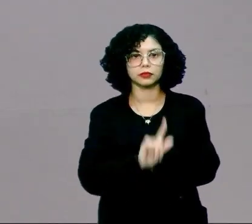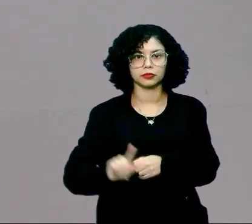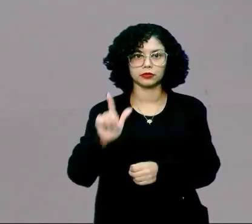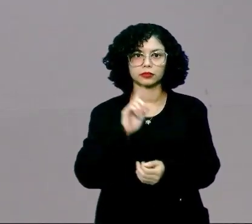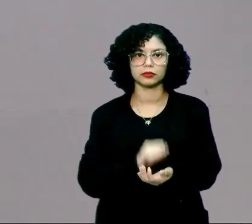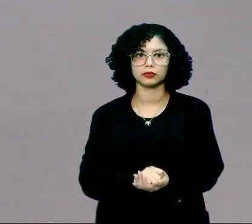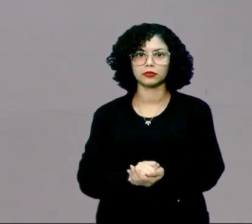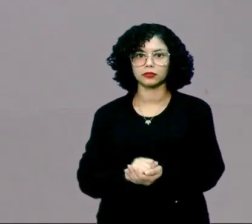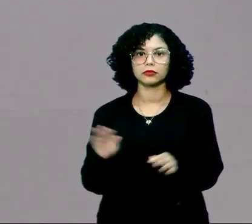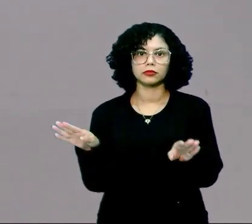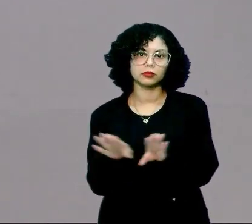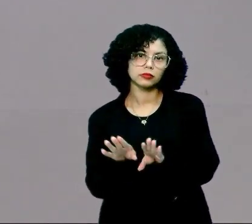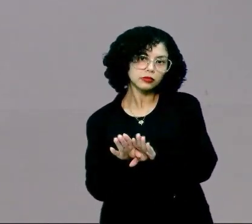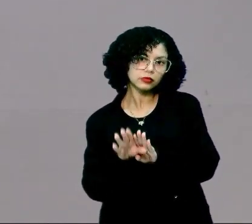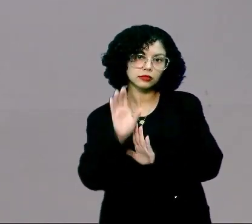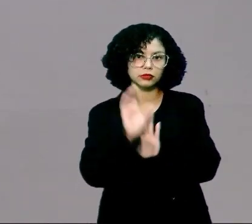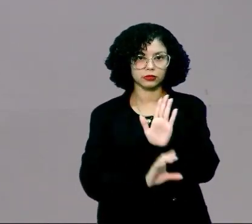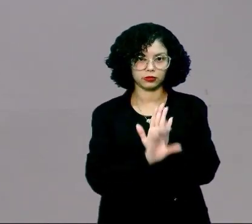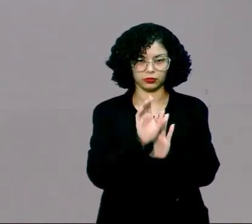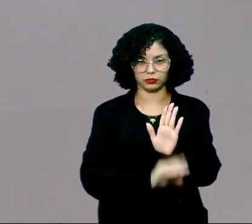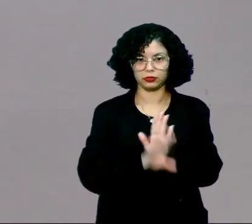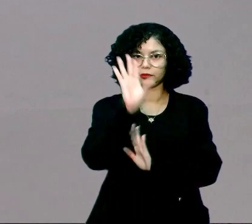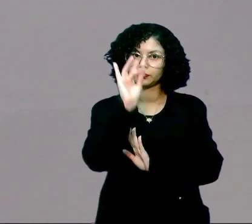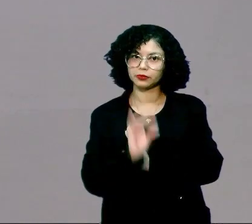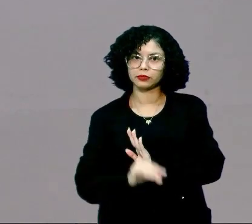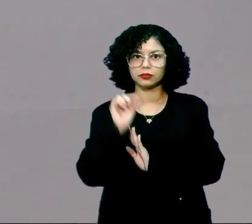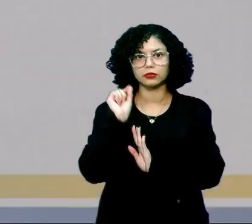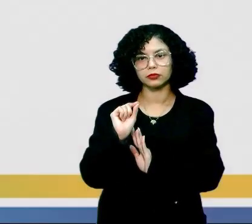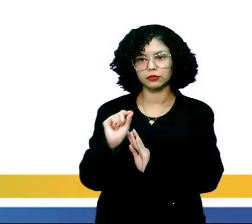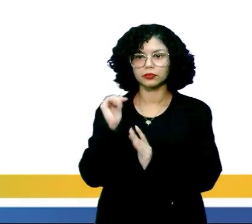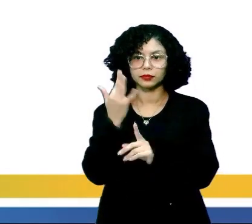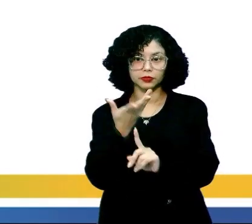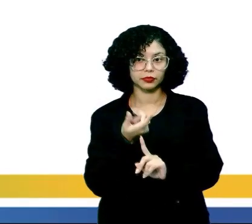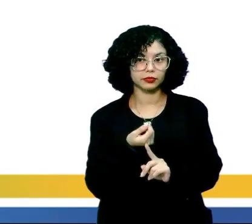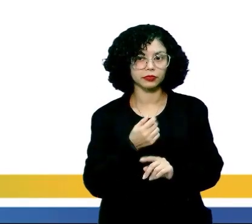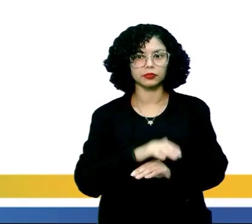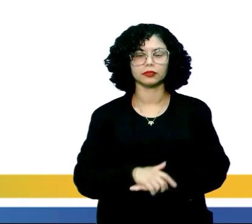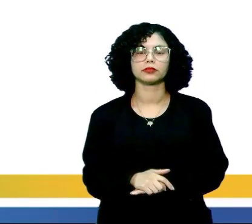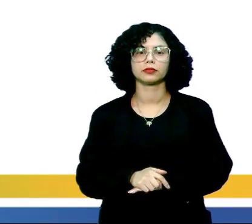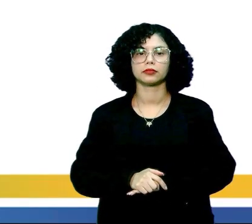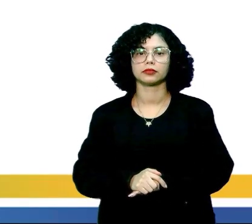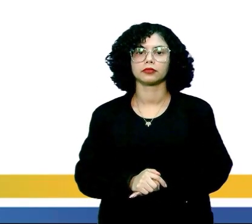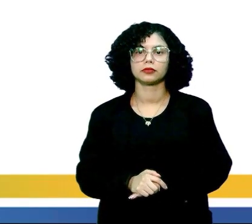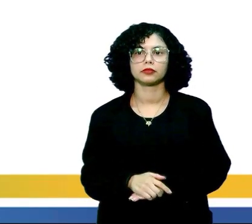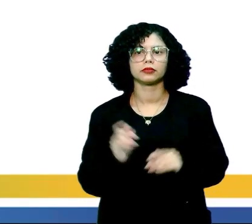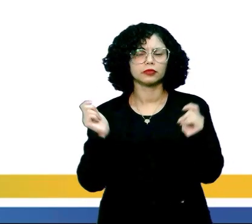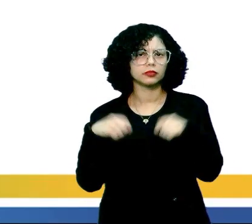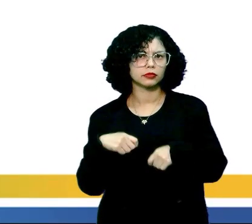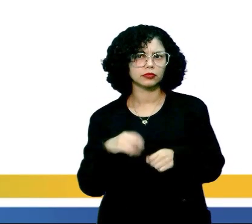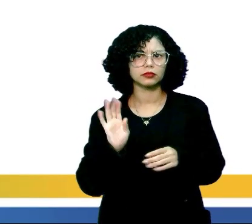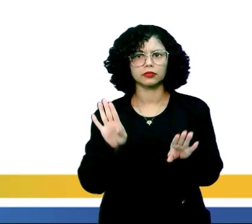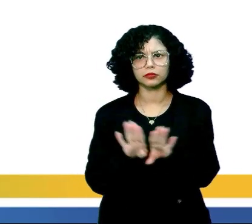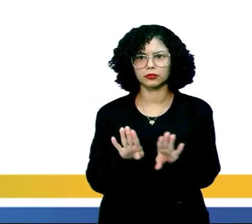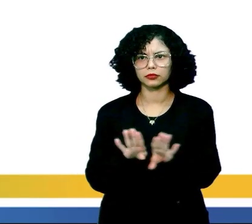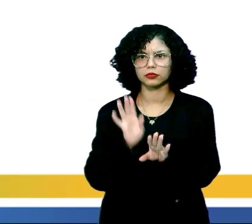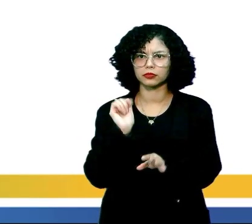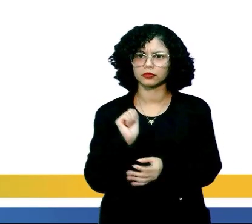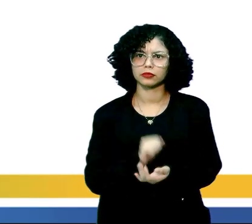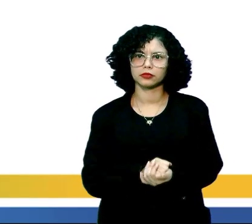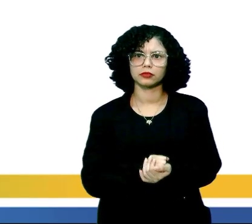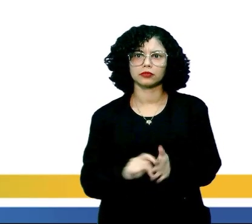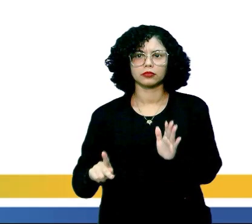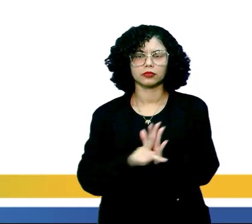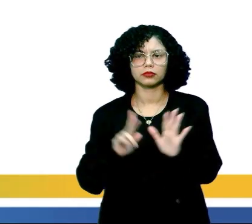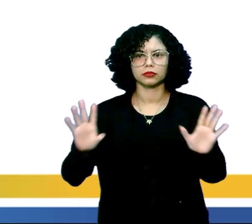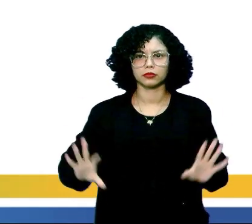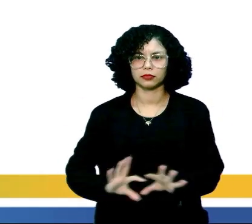e aí a gente vem conceituar o que é a arte, tá bom? Então, a arte possui um caráter estético e está